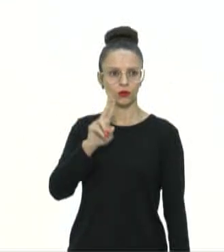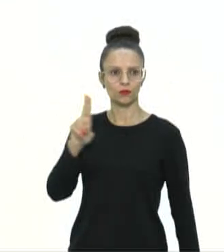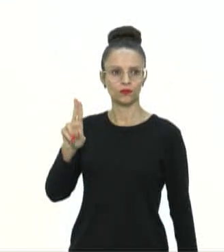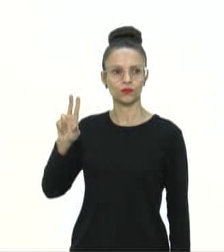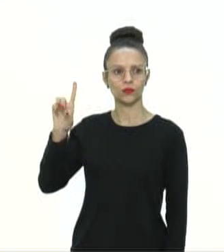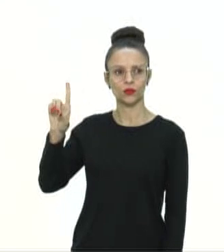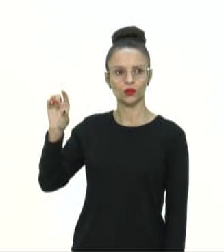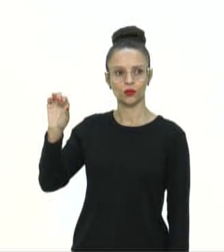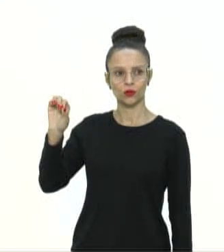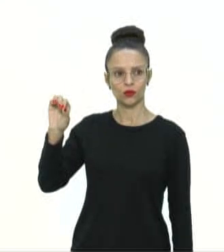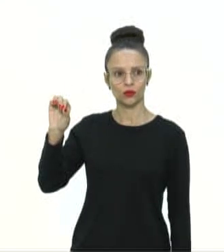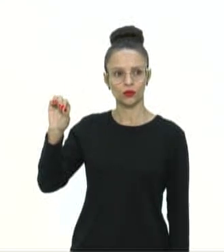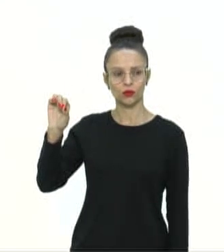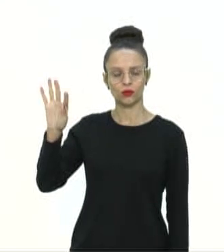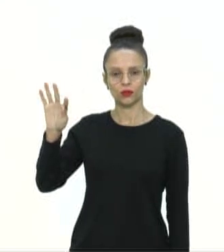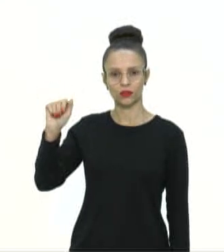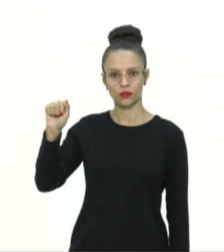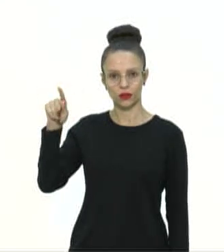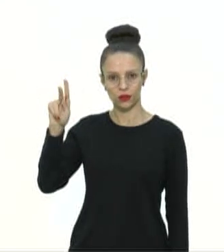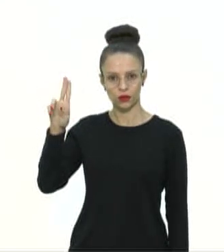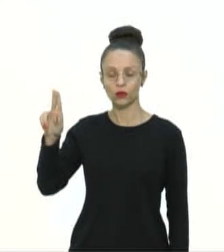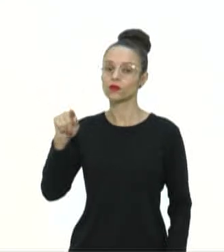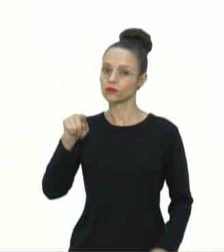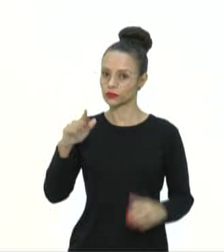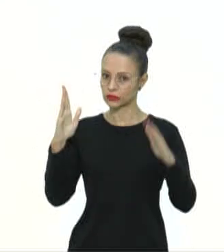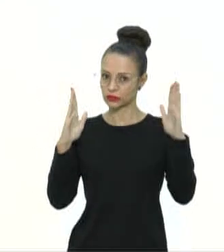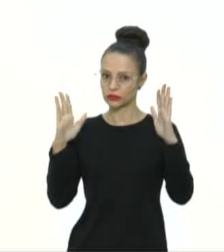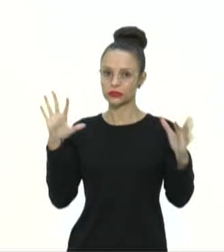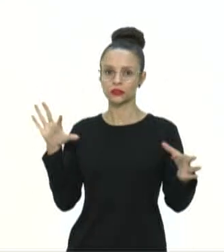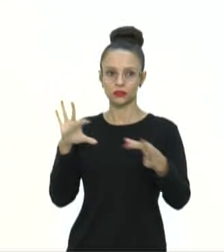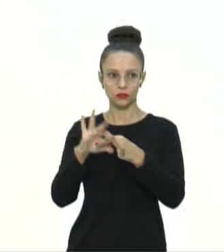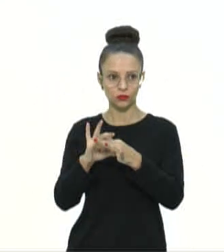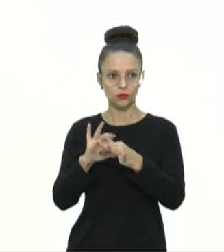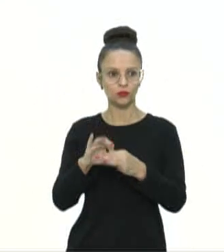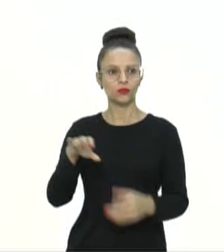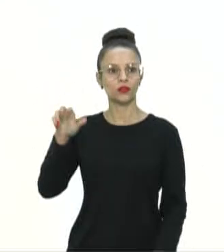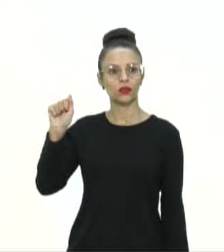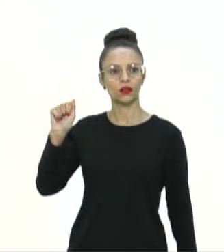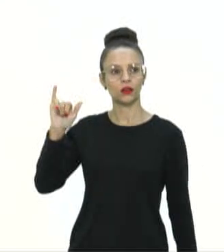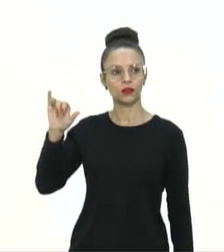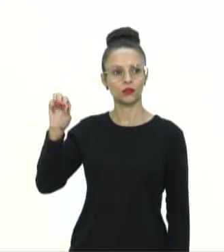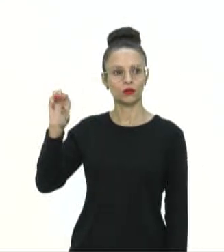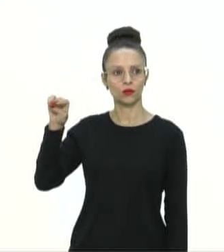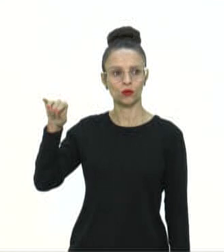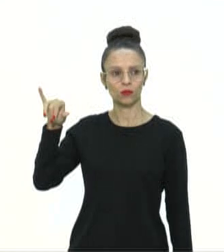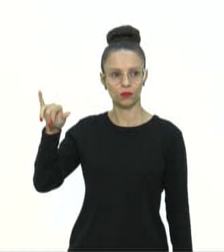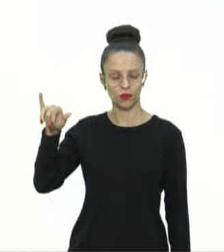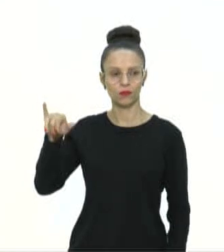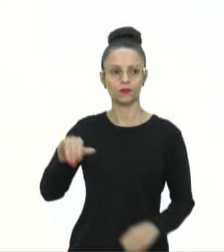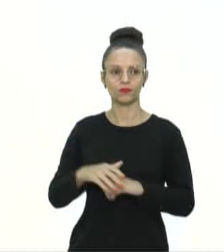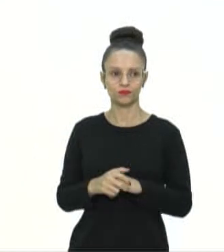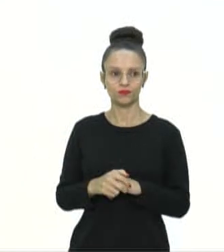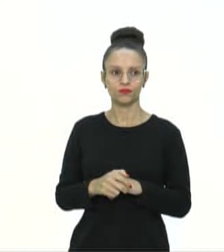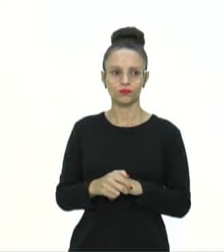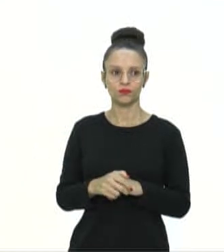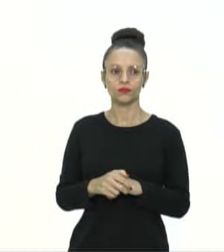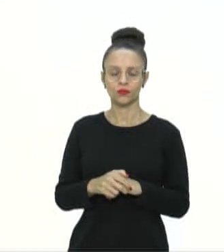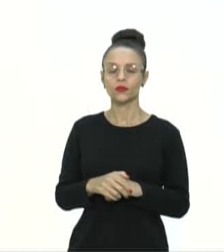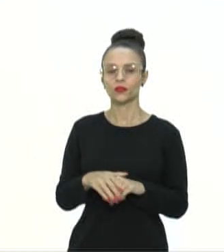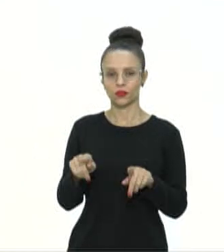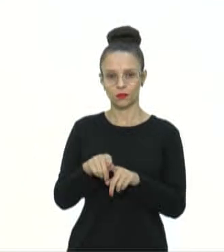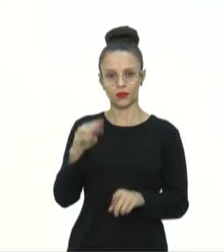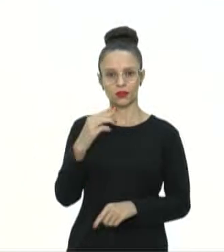Dokato, que corresponde ao período Ayomi, 300 anos e depois de 300